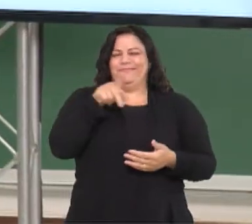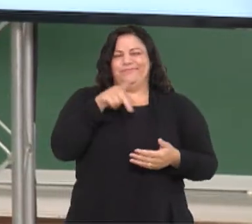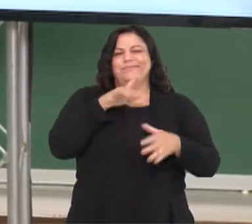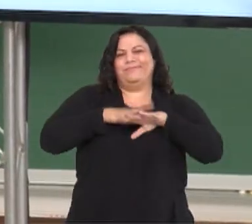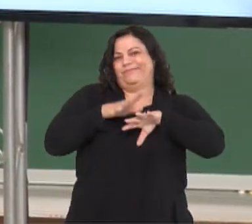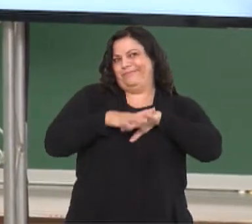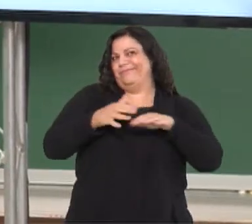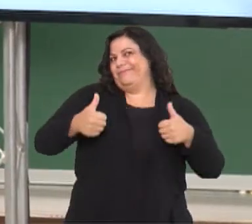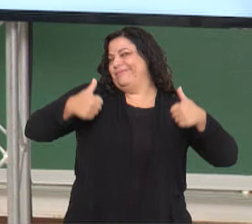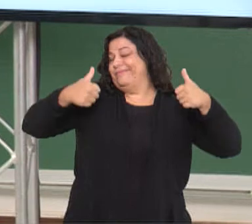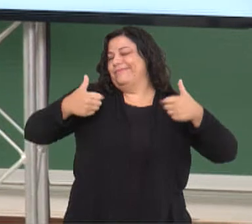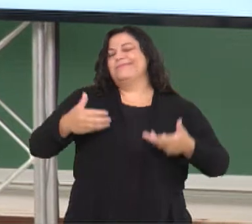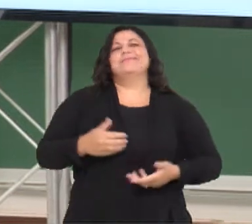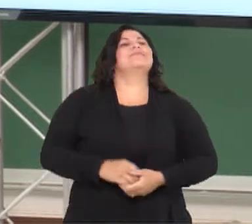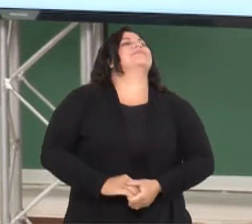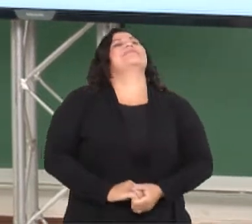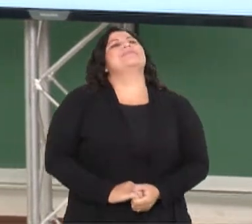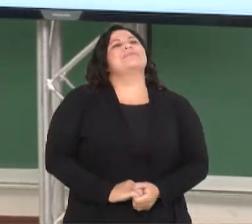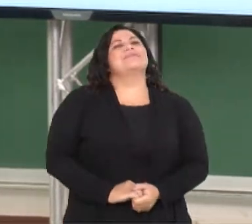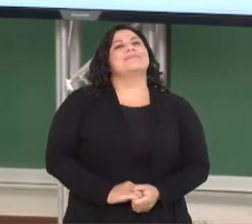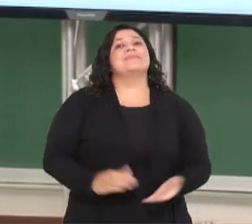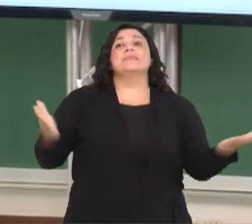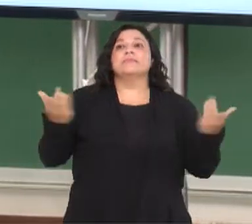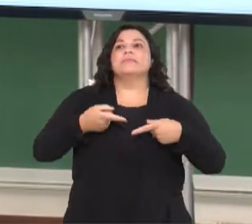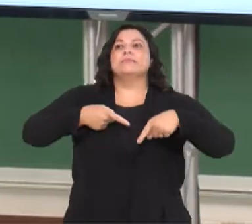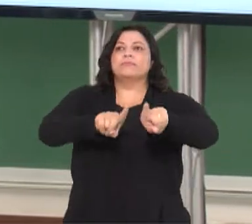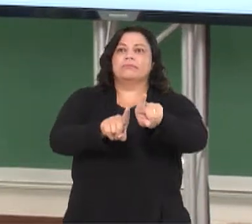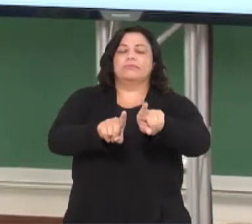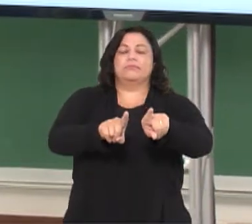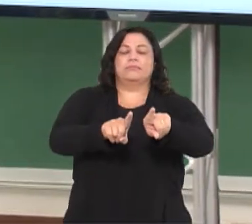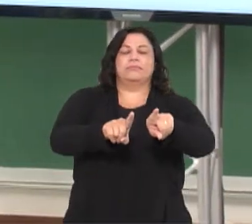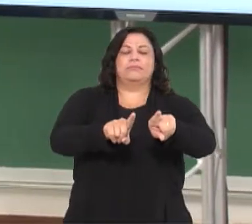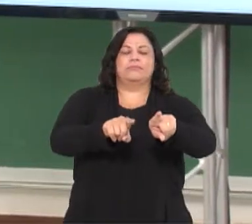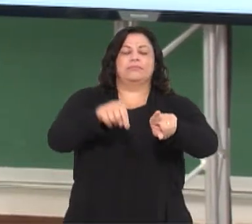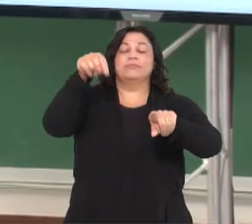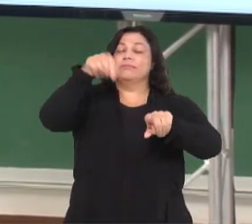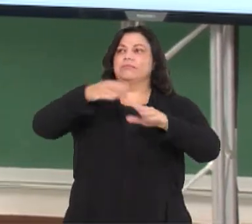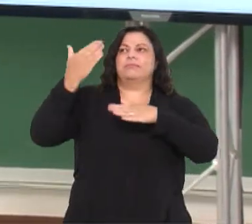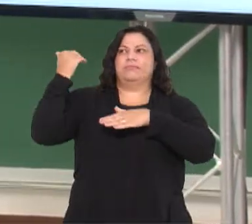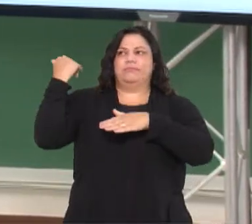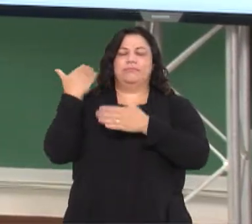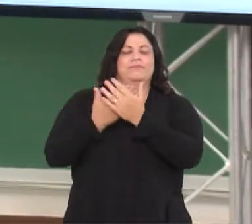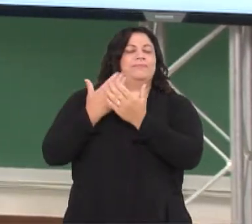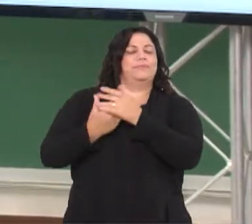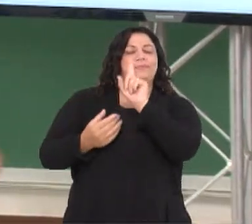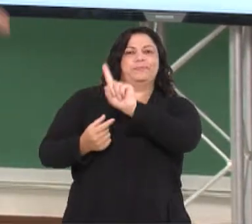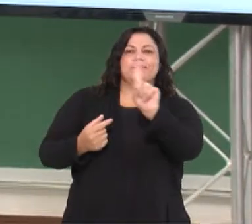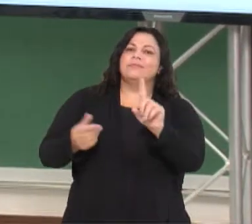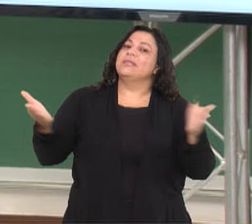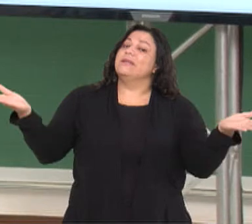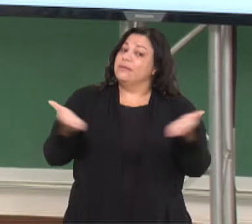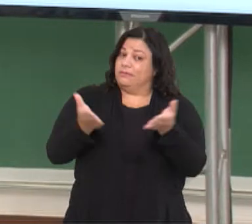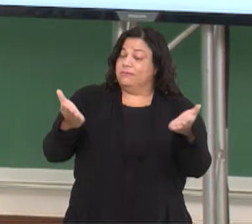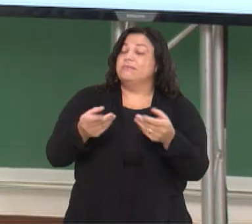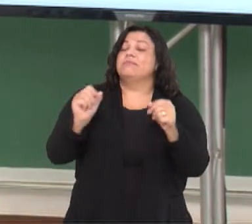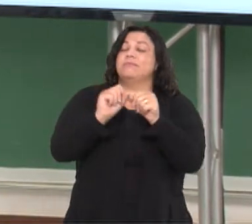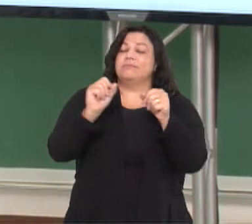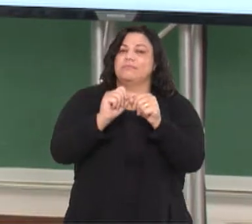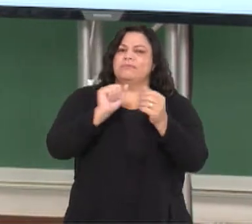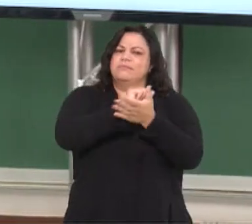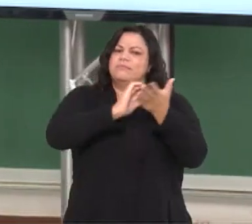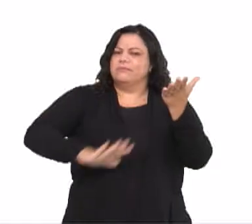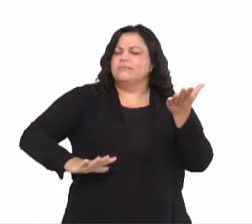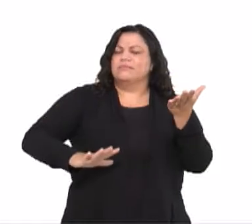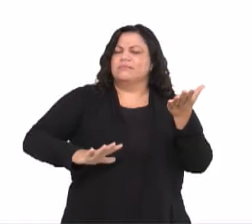Agora aqui, vou desafiar vocês. Não fiz isso na última aula, mas nessa eu vou fazer. Vamos aqui definir, vamos fazer um exercício que é nível